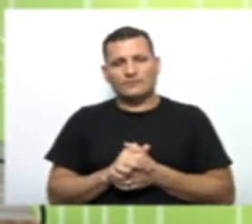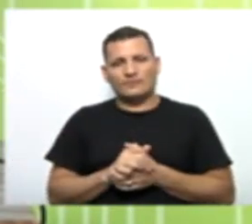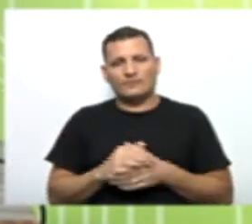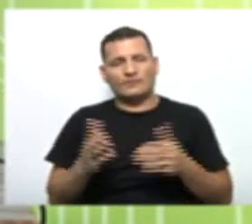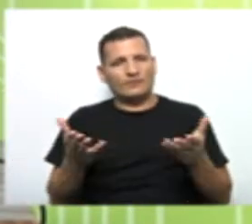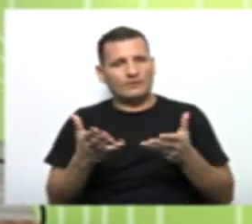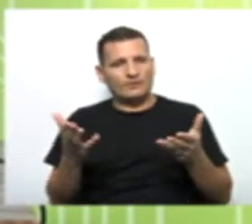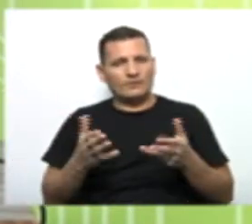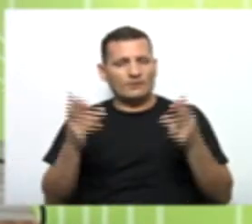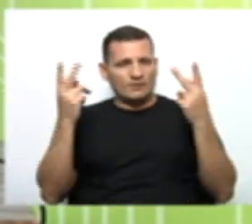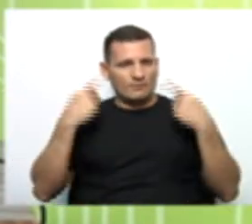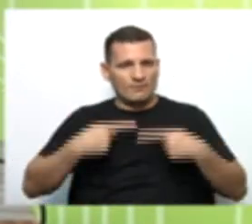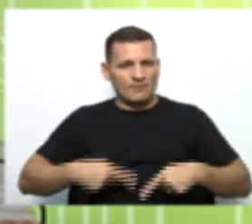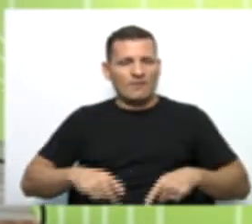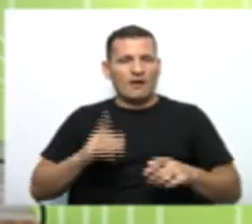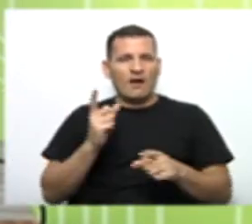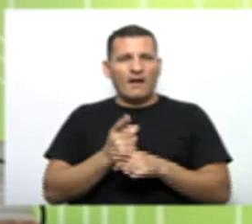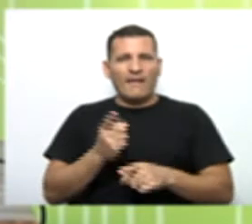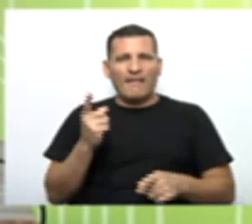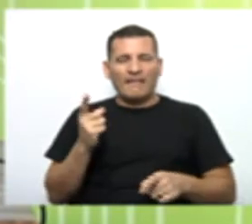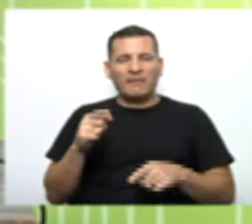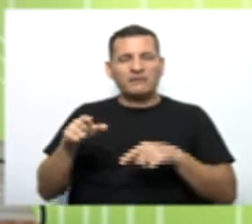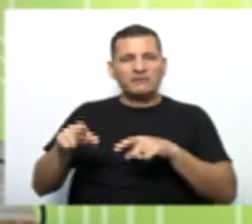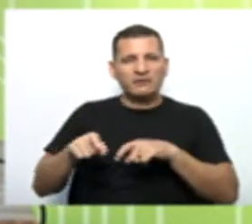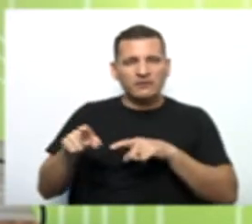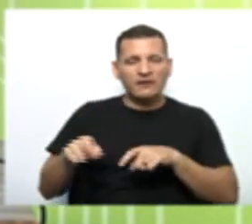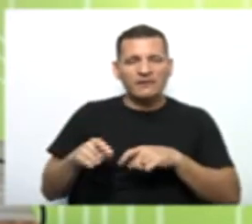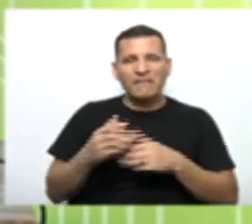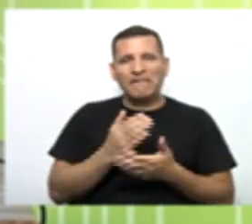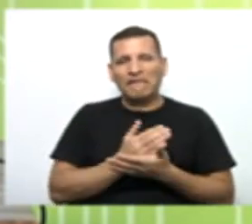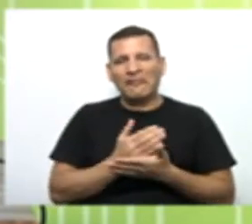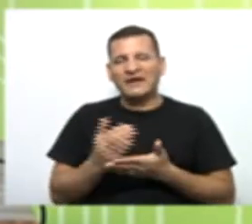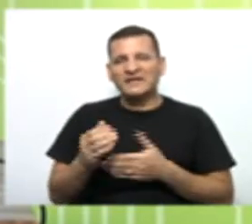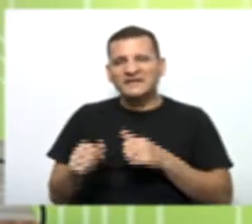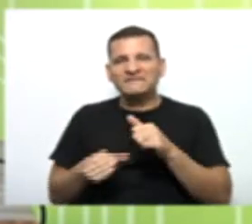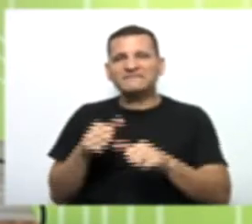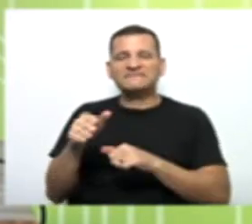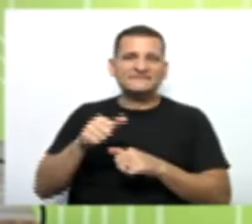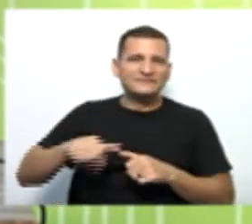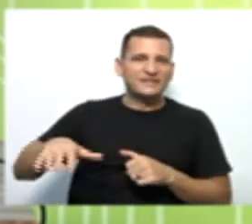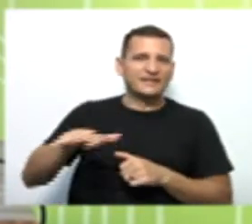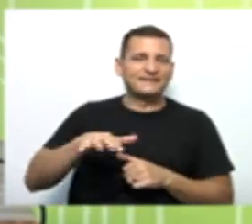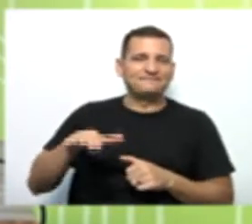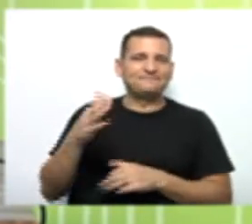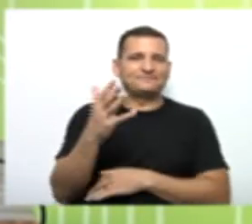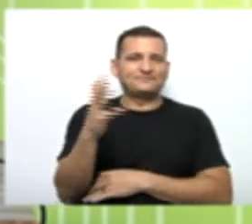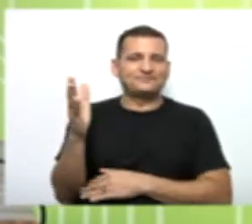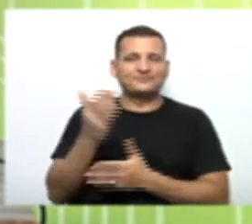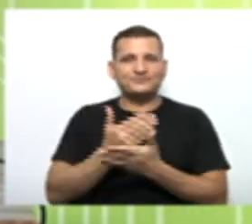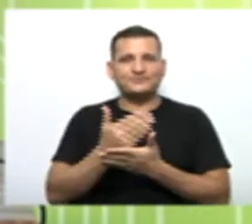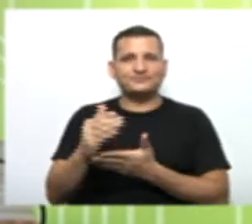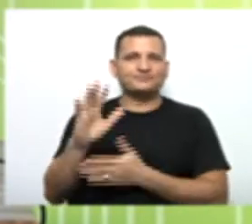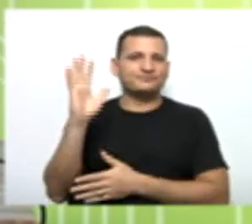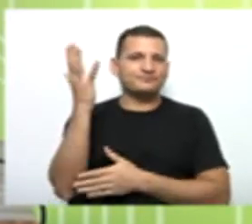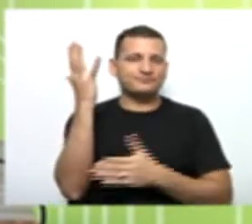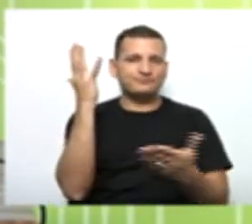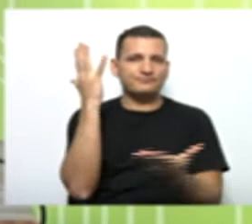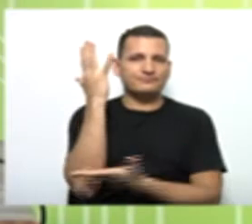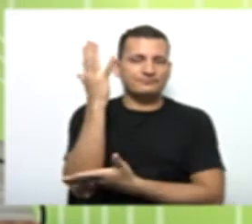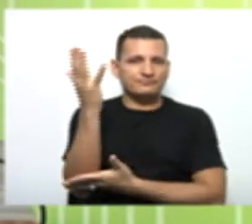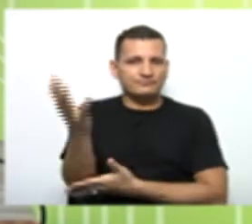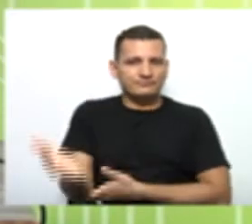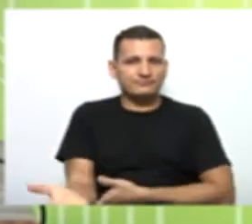homem descobriu a agricultura e ele começa a mudar o meio ambiente, começa a retirar áreas de floresta para plantar